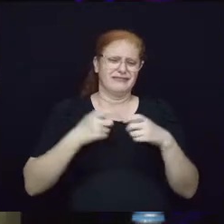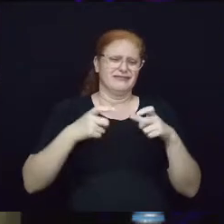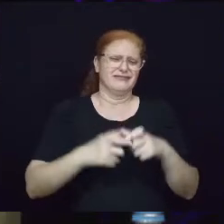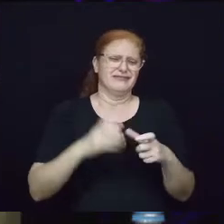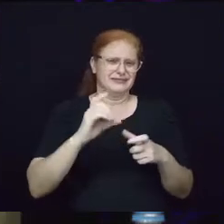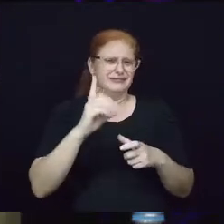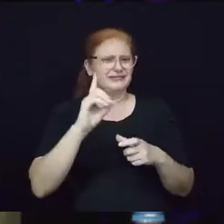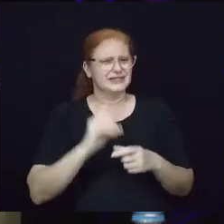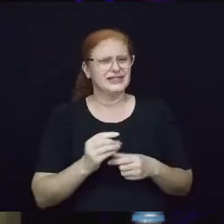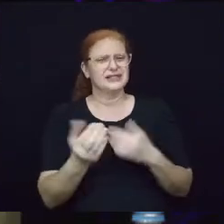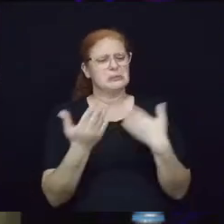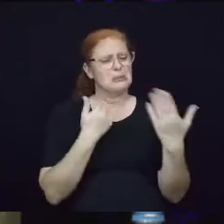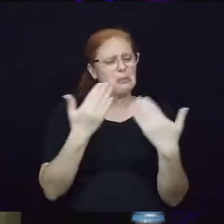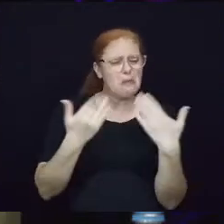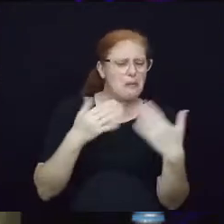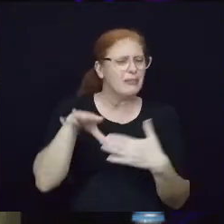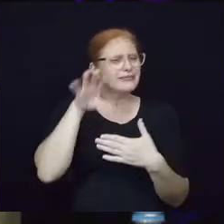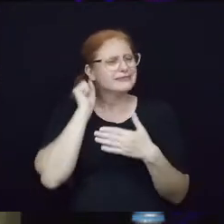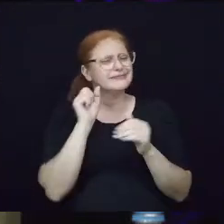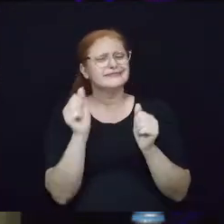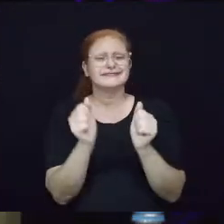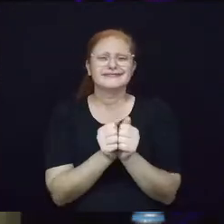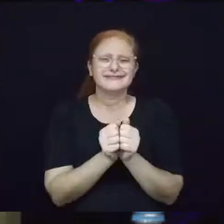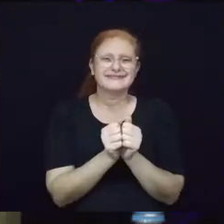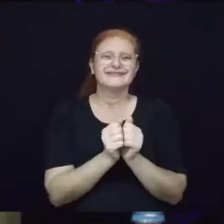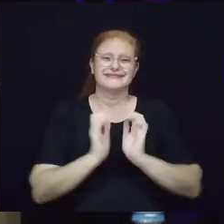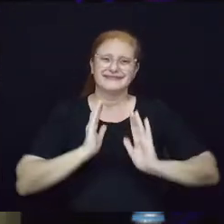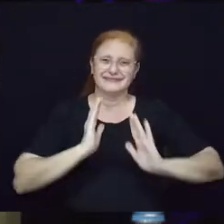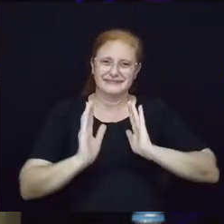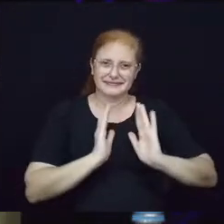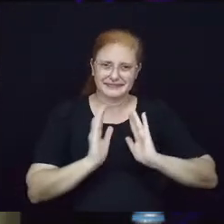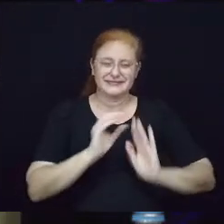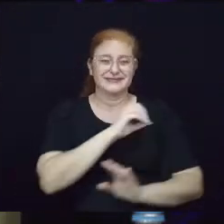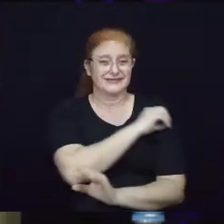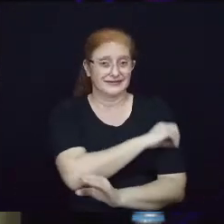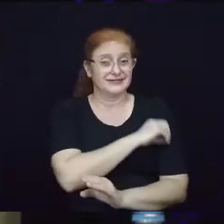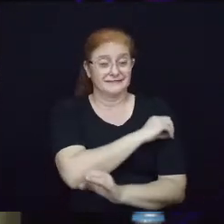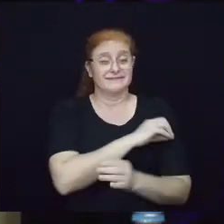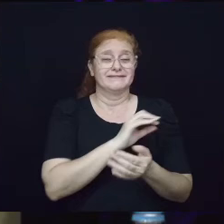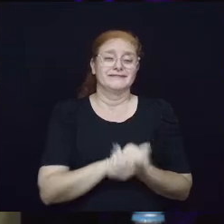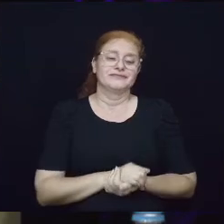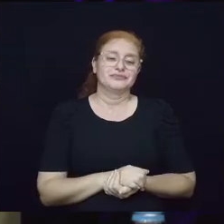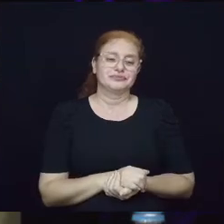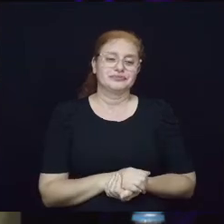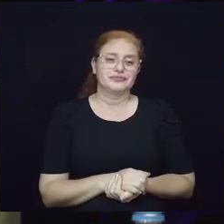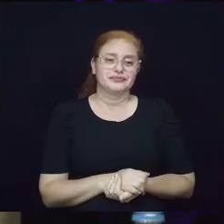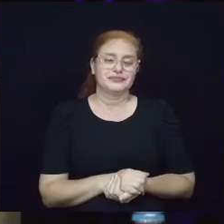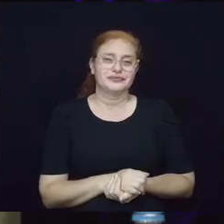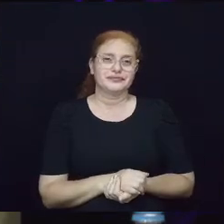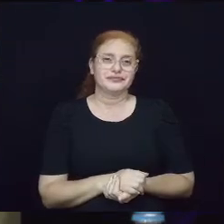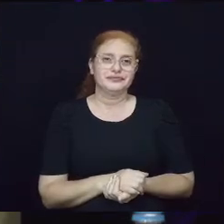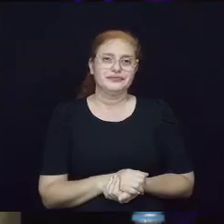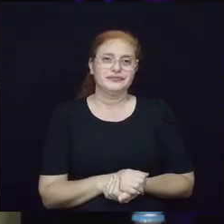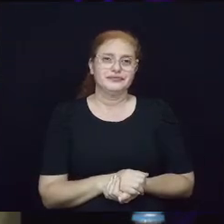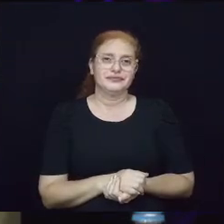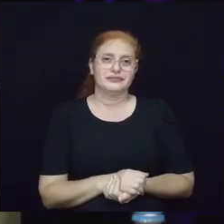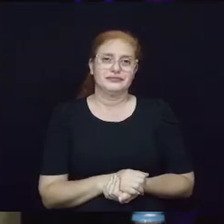ele comentava, e a gente escutava junto durante a oficina.